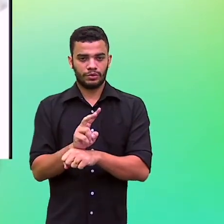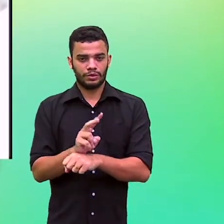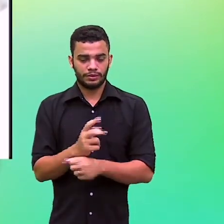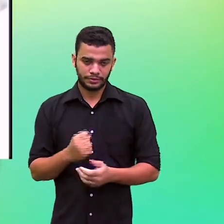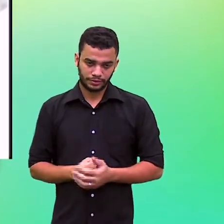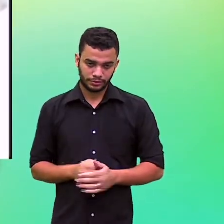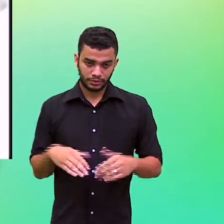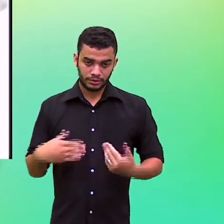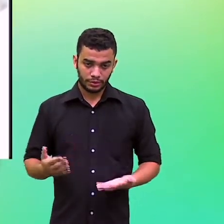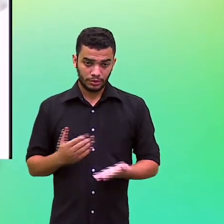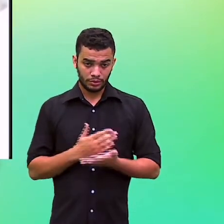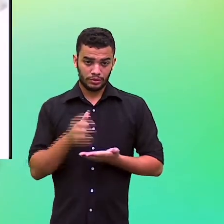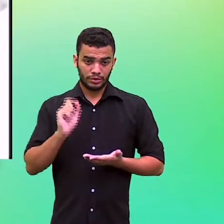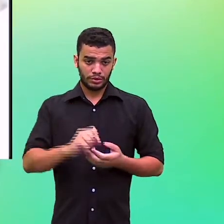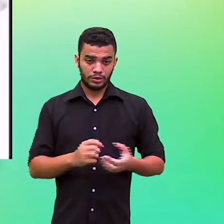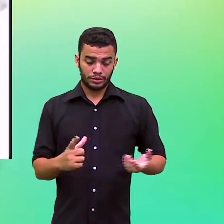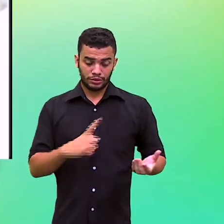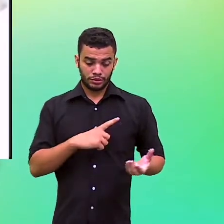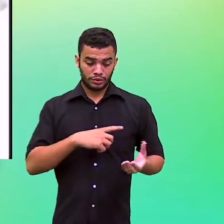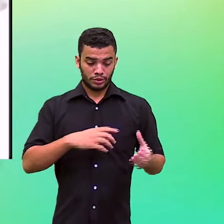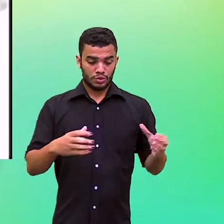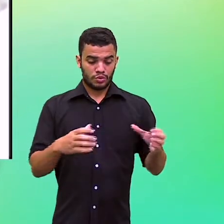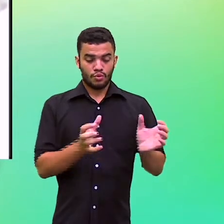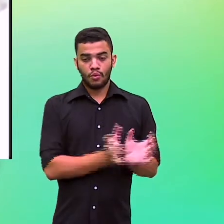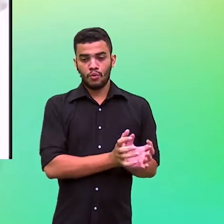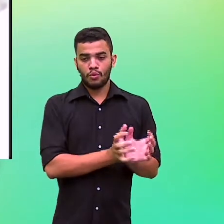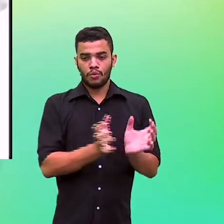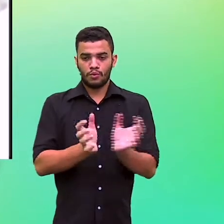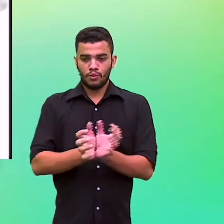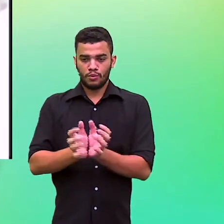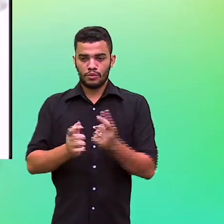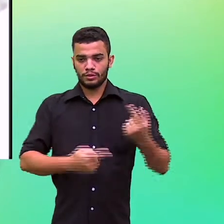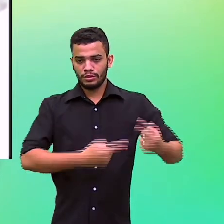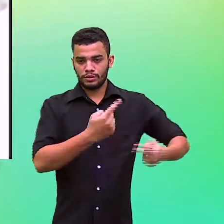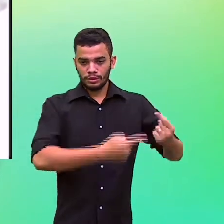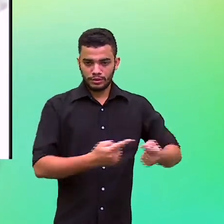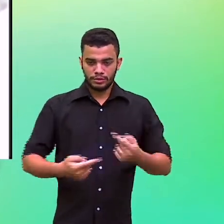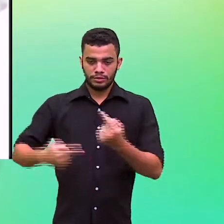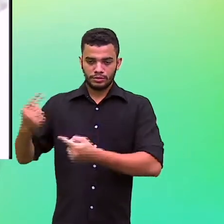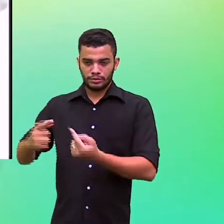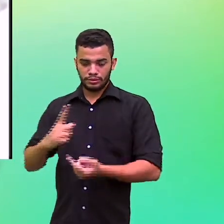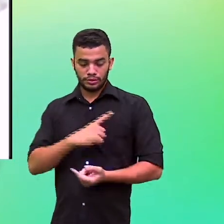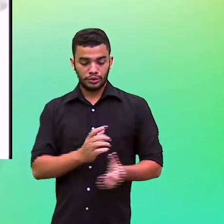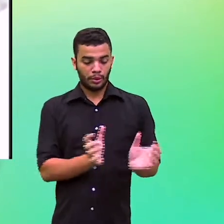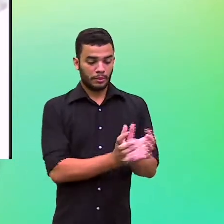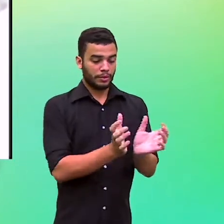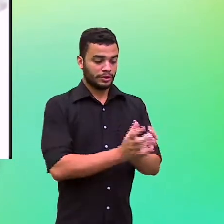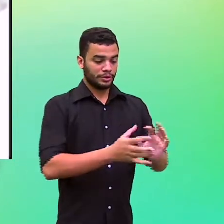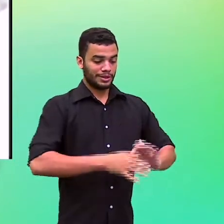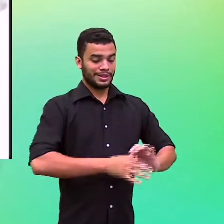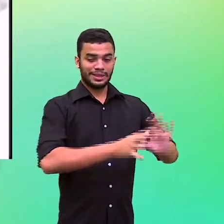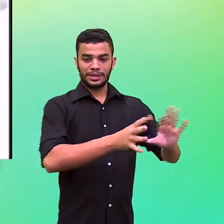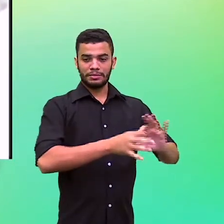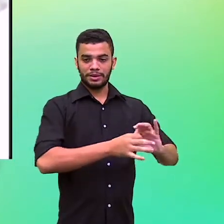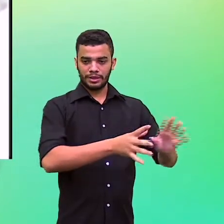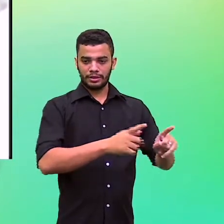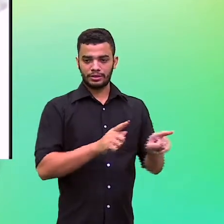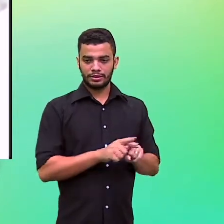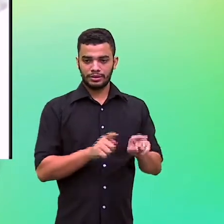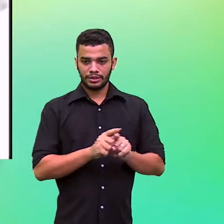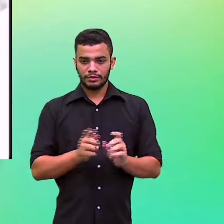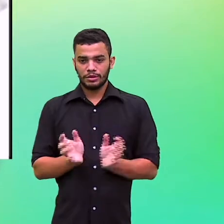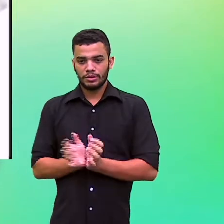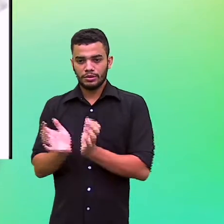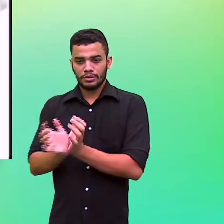grupos políticos formados, como os liberais e os conservadores. Voltamos para a